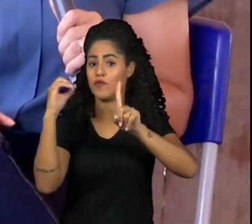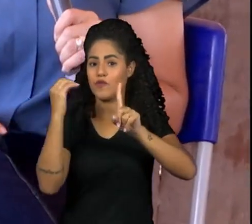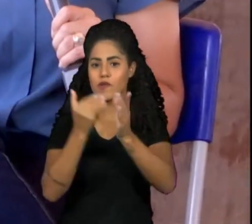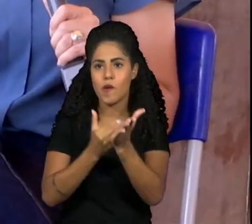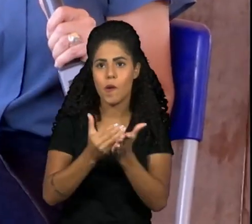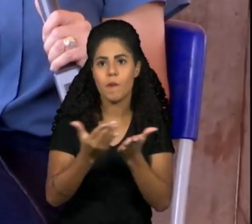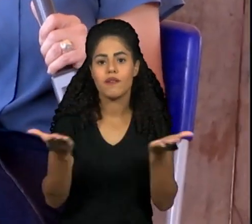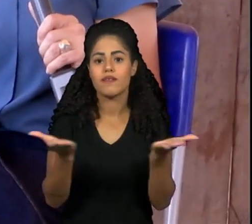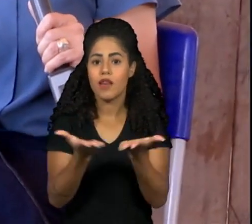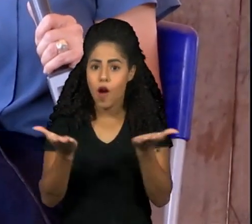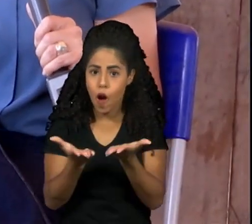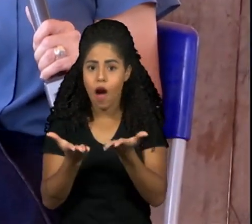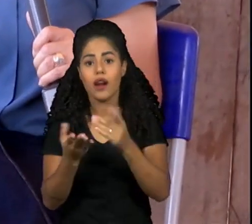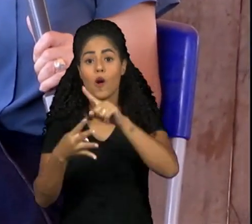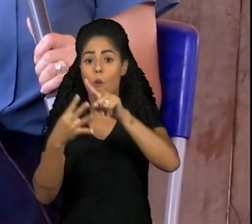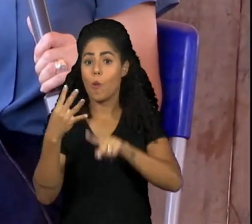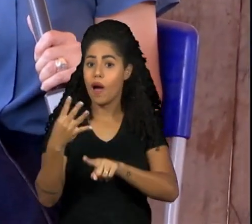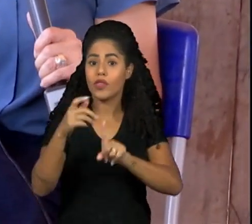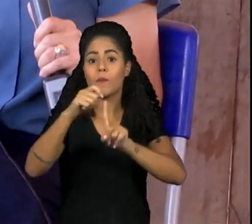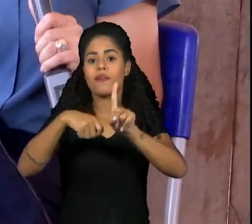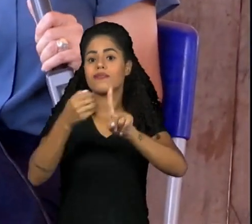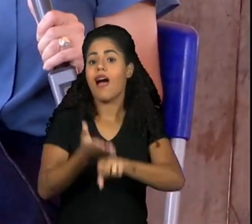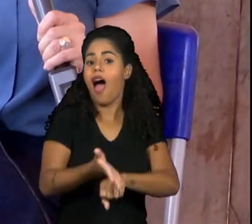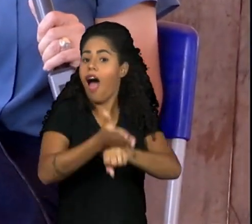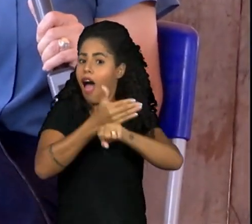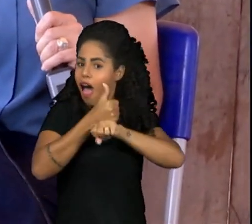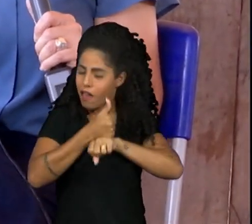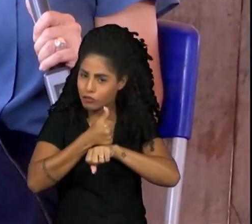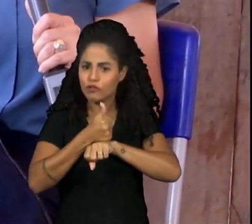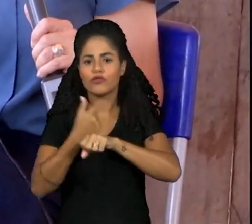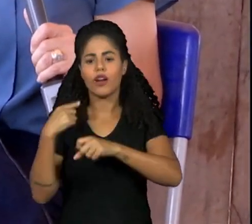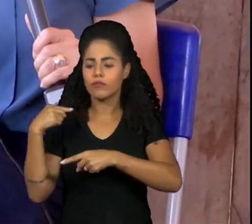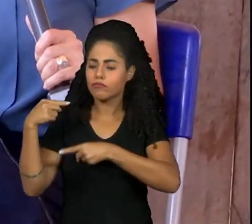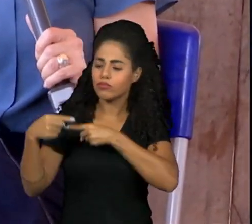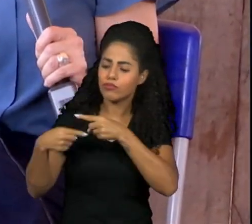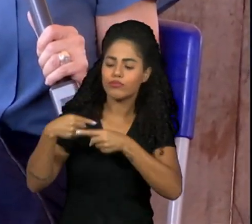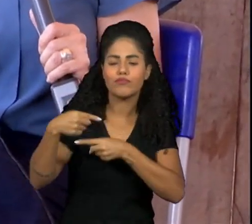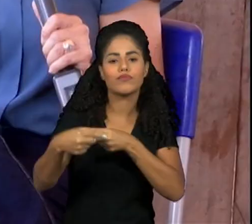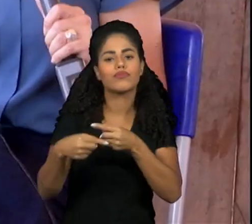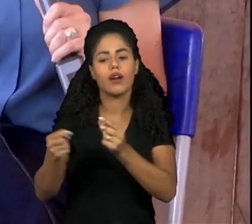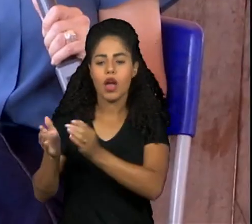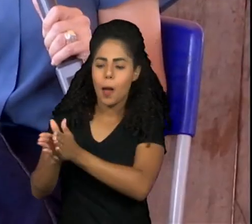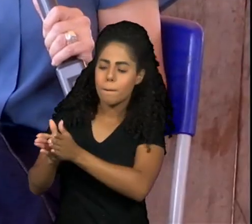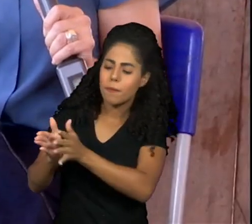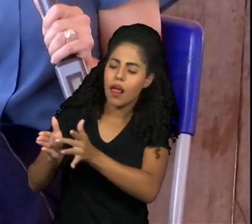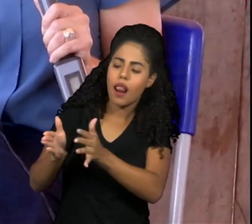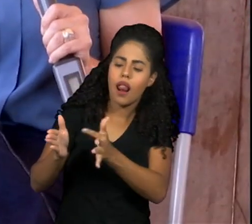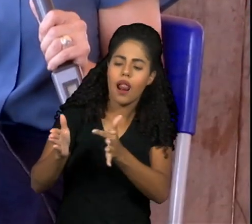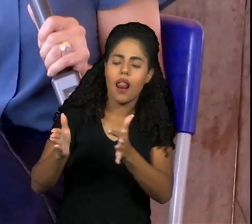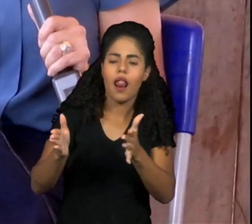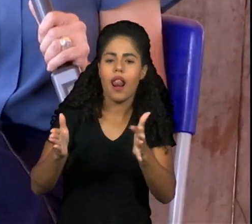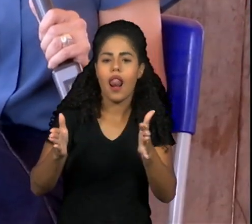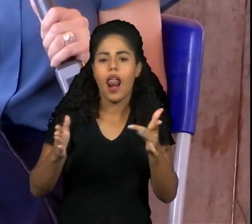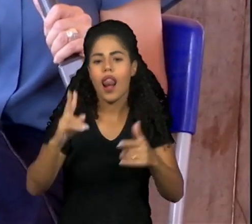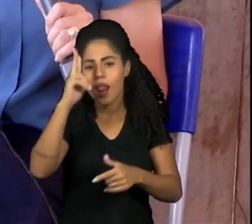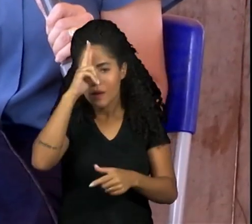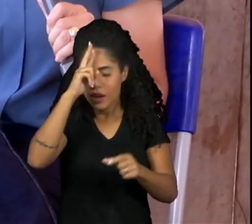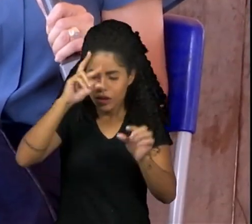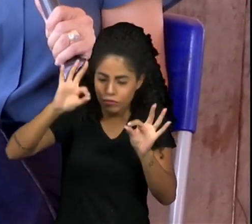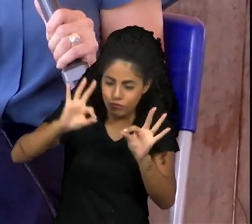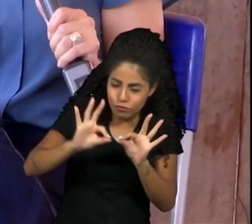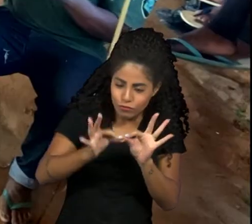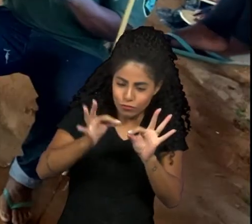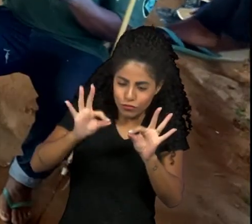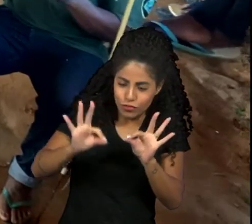a ser tecidas 4 meses antes. Um ritual que atravessa o tempo, reforçando fio a fio